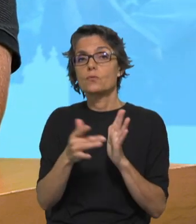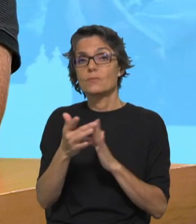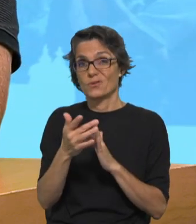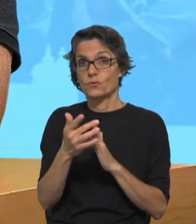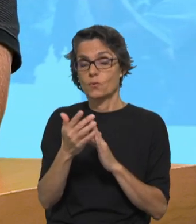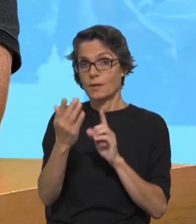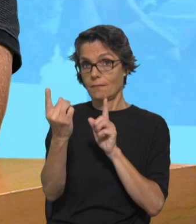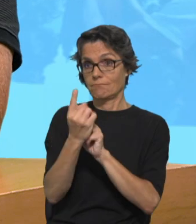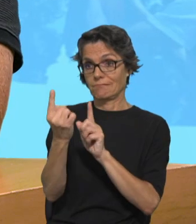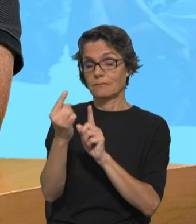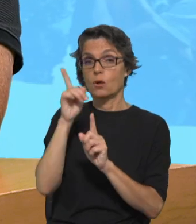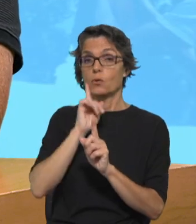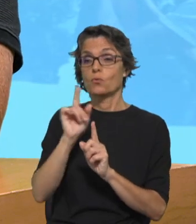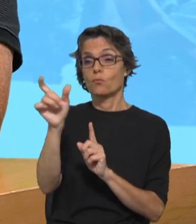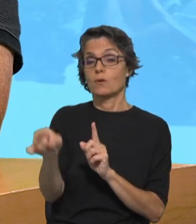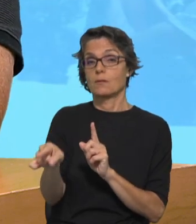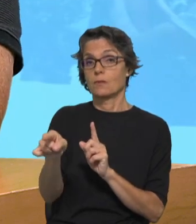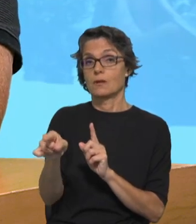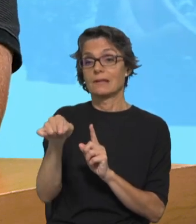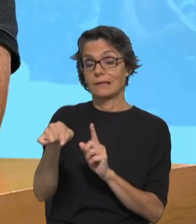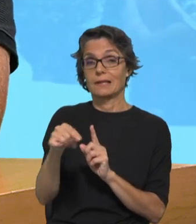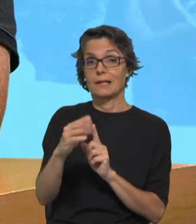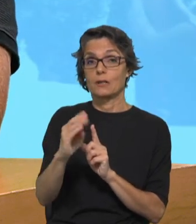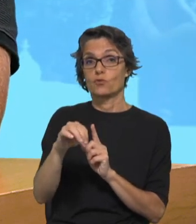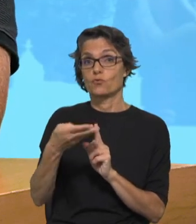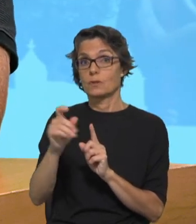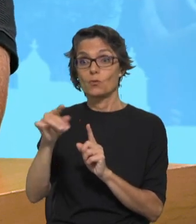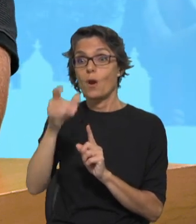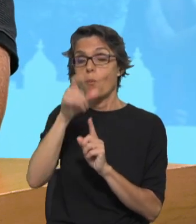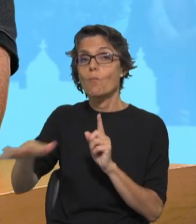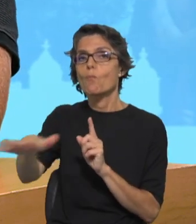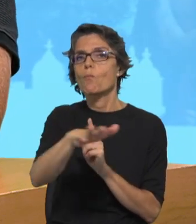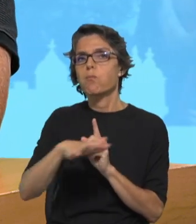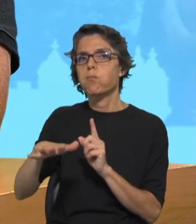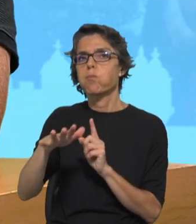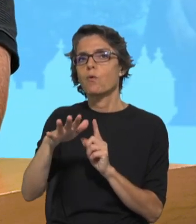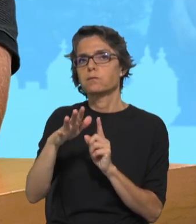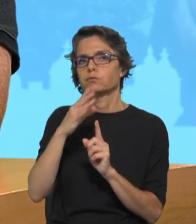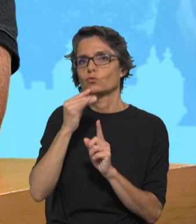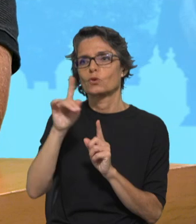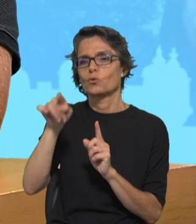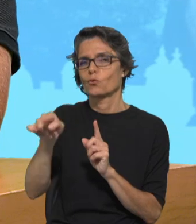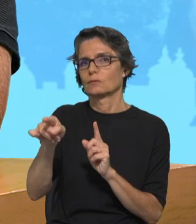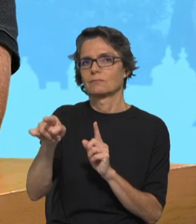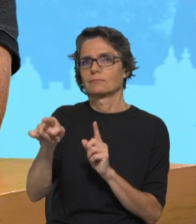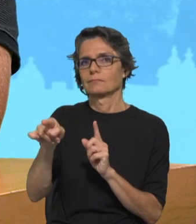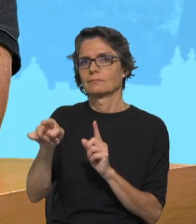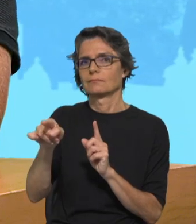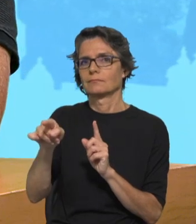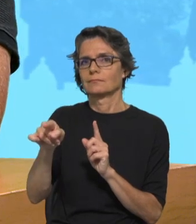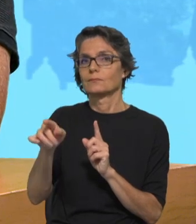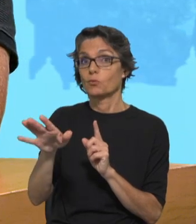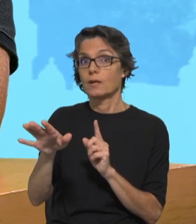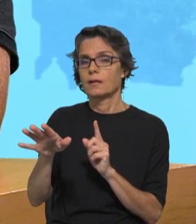mulher que não é judia, não é do povo de Deus, cá está, como dizia o Henrique, não gravitava no